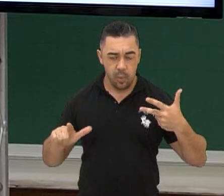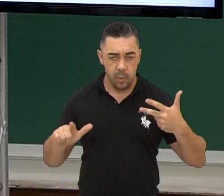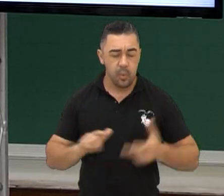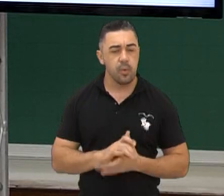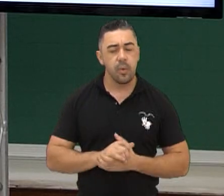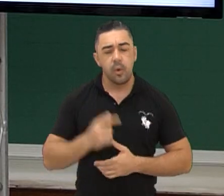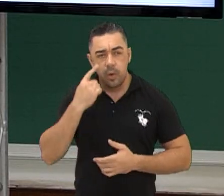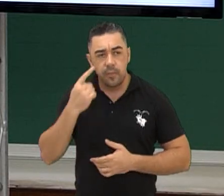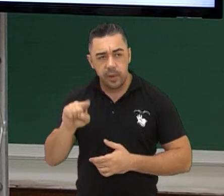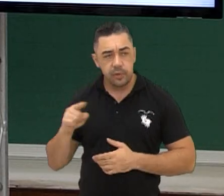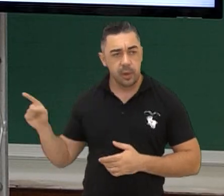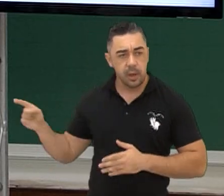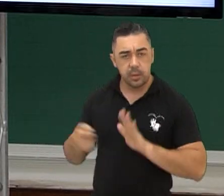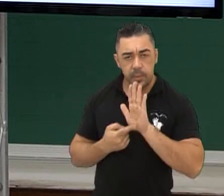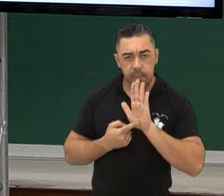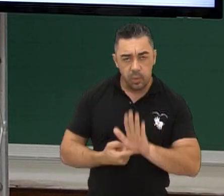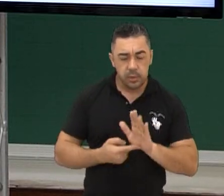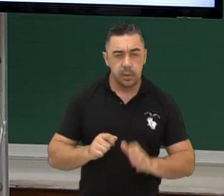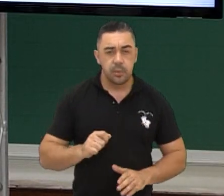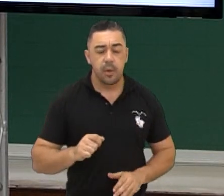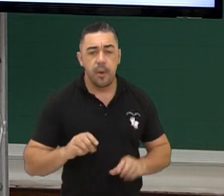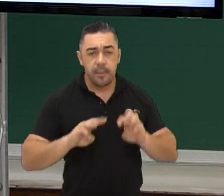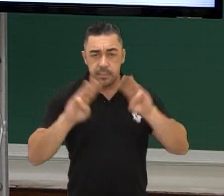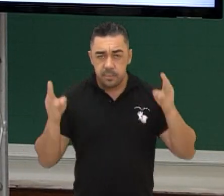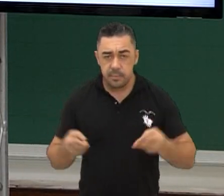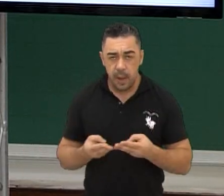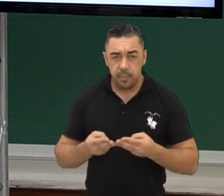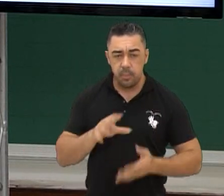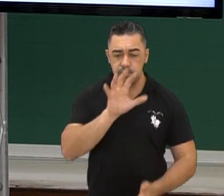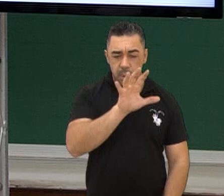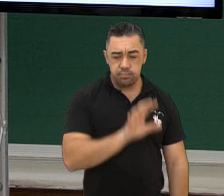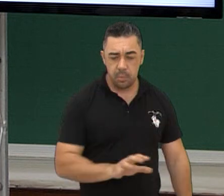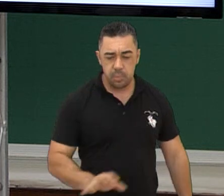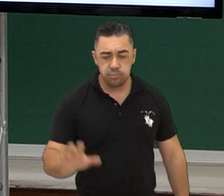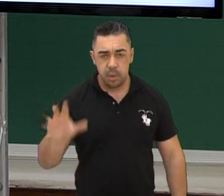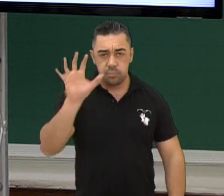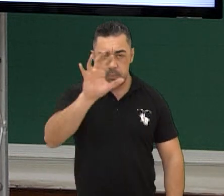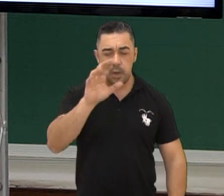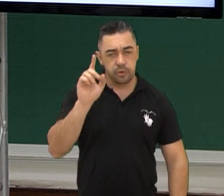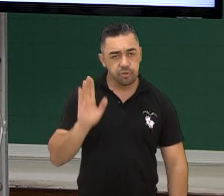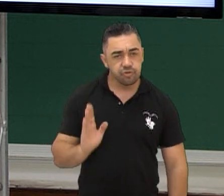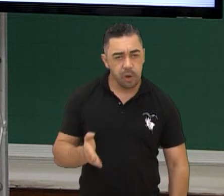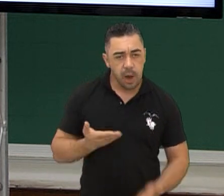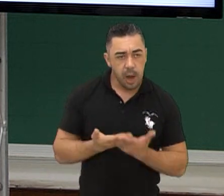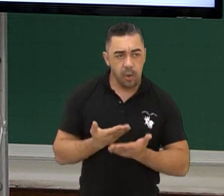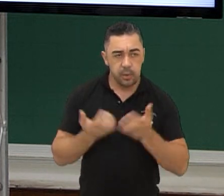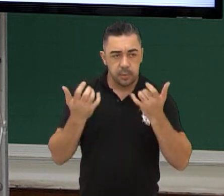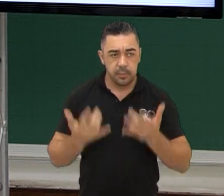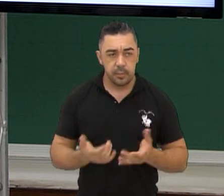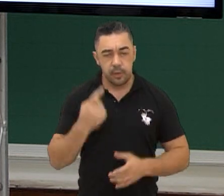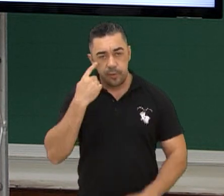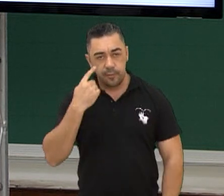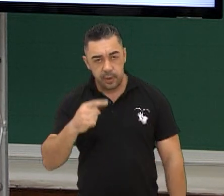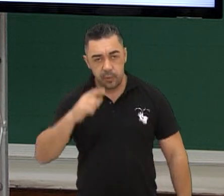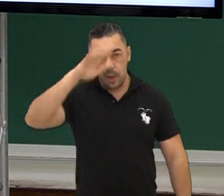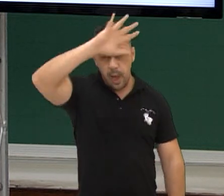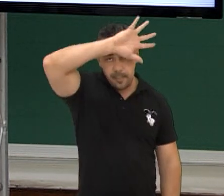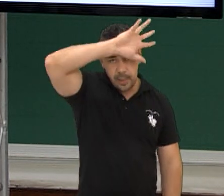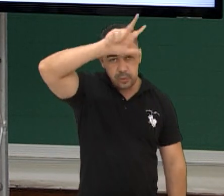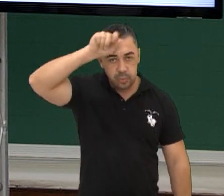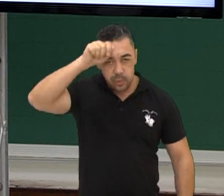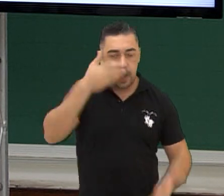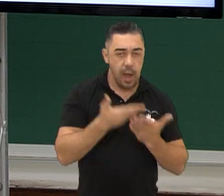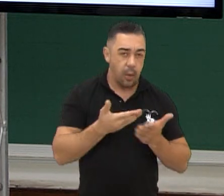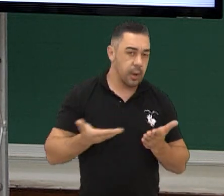gente, está mostrando esse mapa dos biomas brasileiros, que a gente já comentou na aula passada. Aqui a gente está vendo a Amazônia, que a gente falou